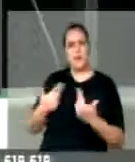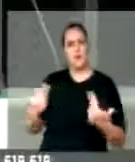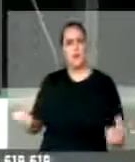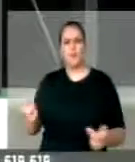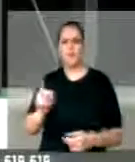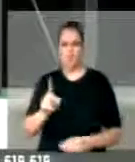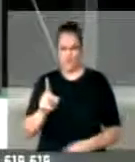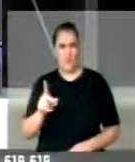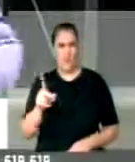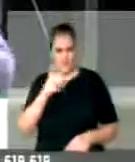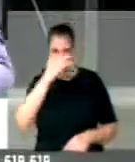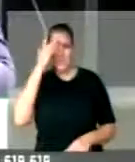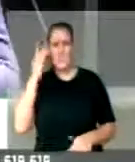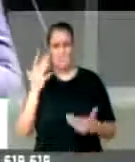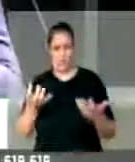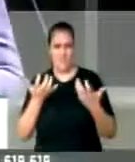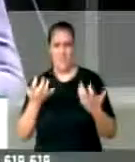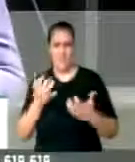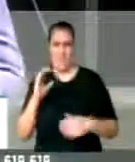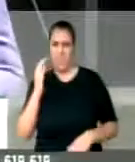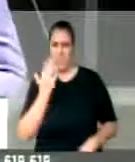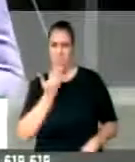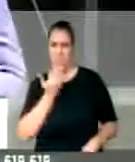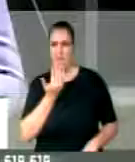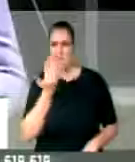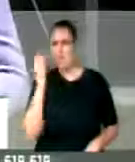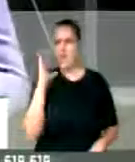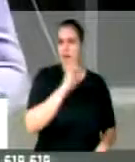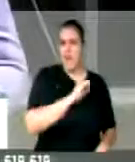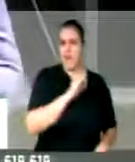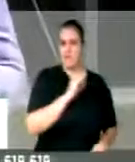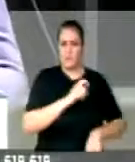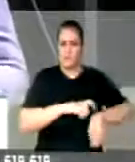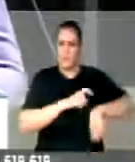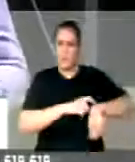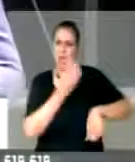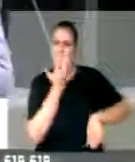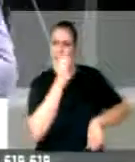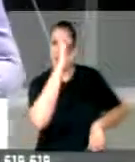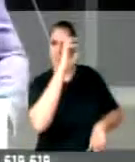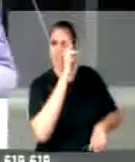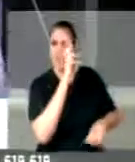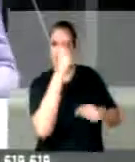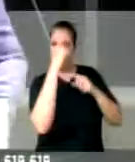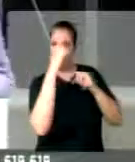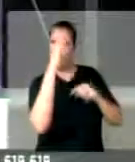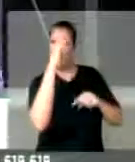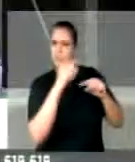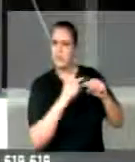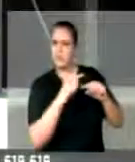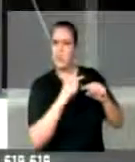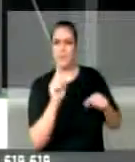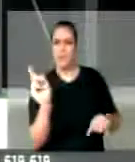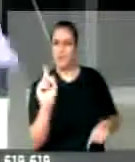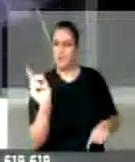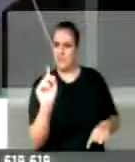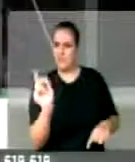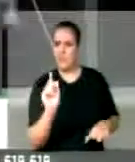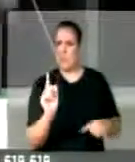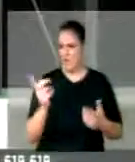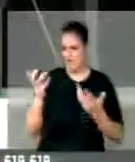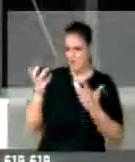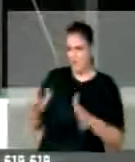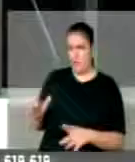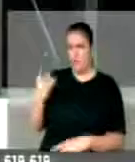para almoçar, que o trabalhador quer nessa reforma, que o trabalhador não deseja ter os